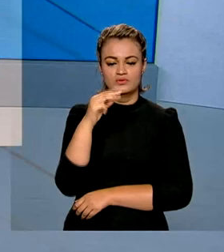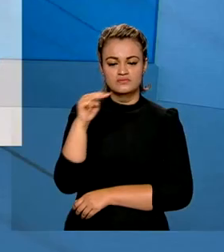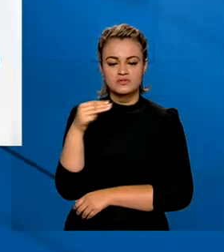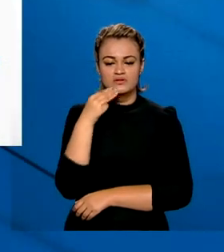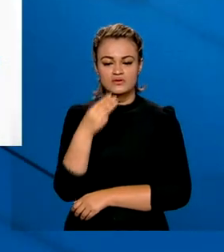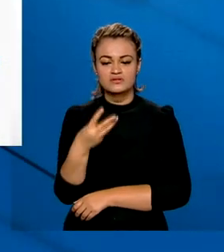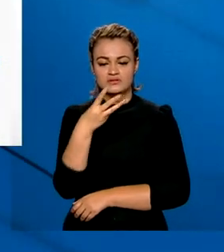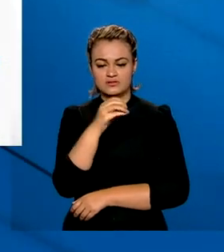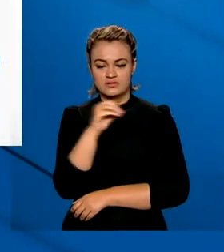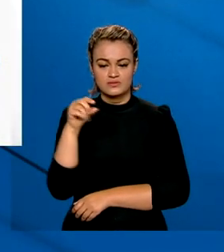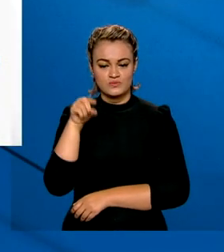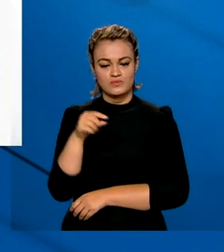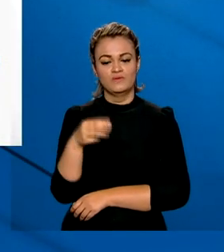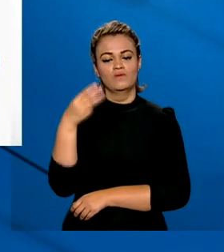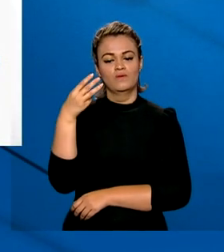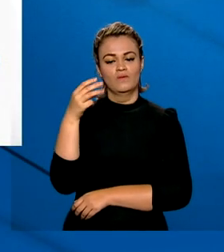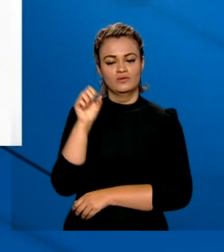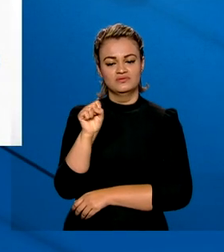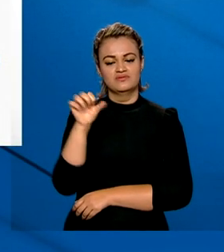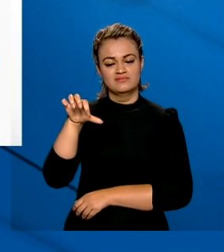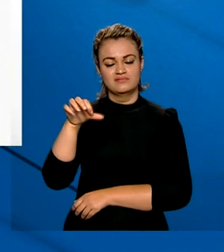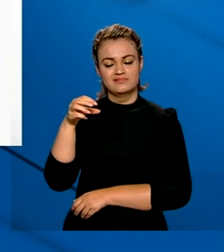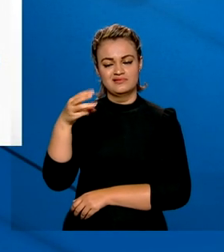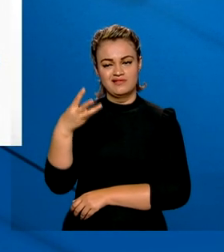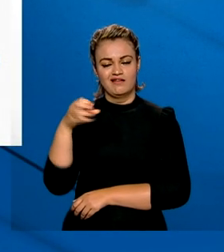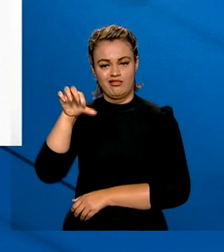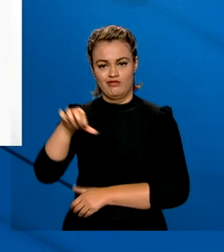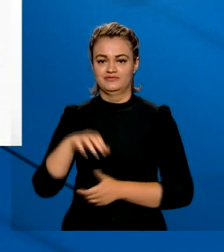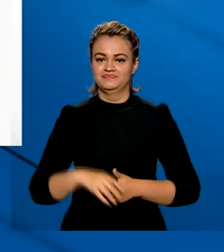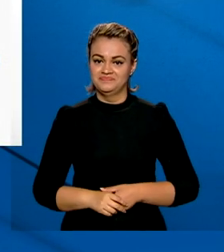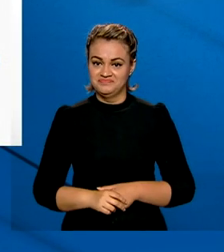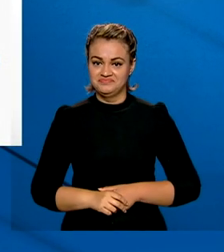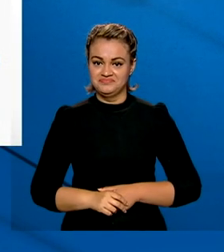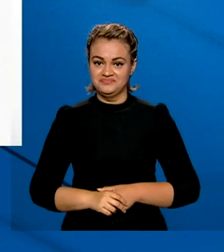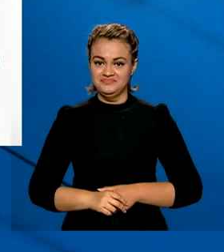vacina ultrapassa aí 32.300.000 brasileiros.